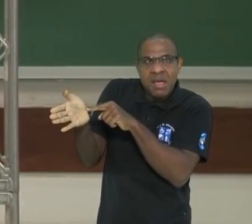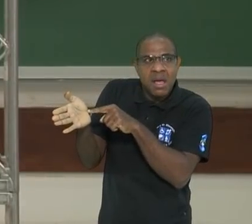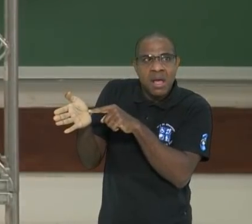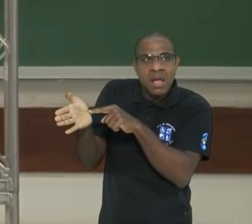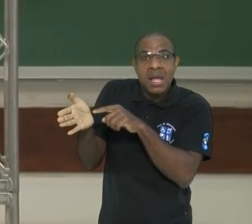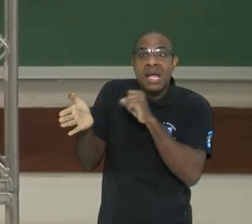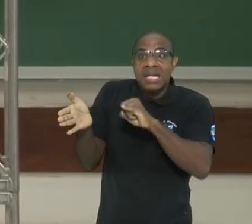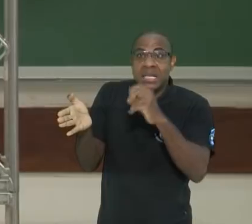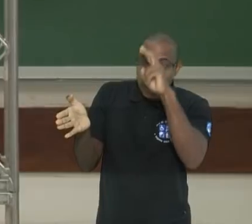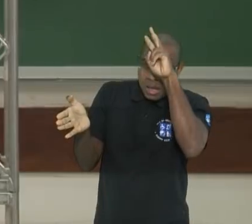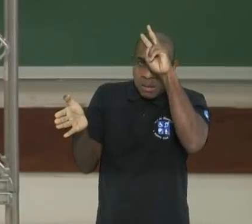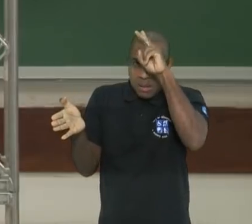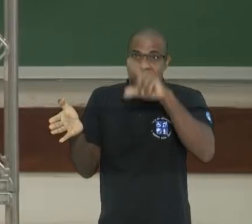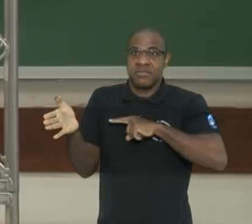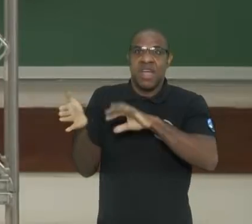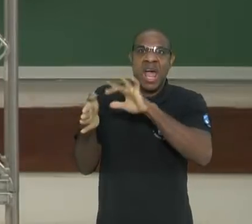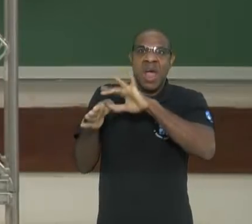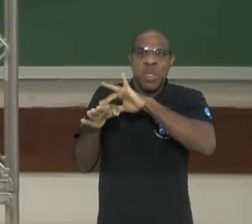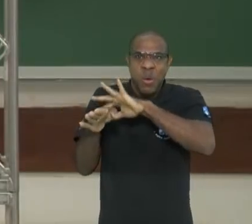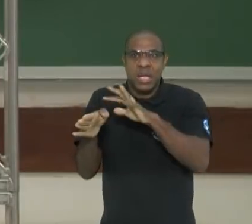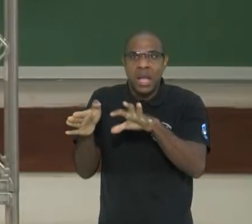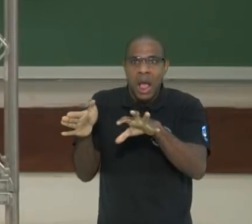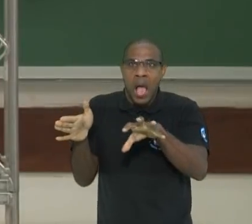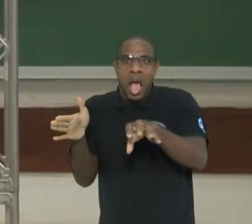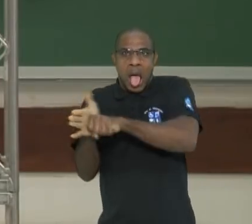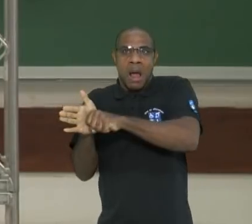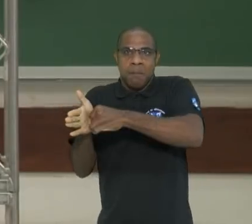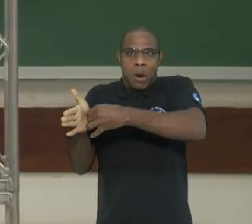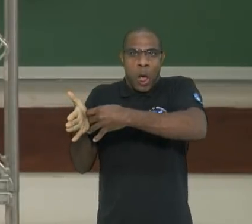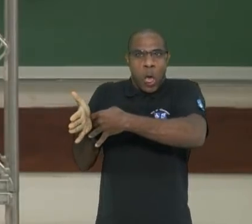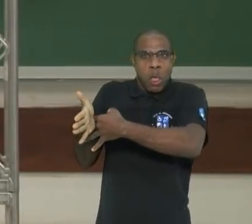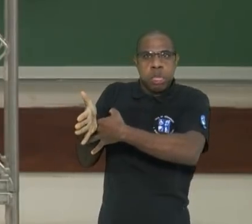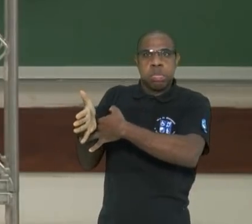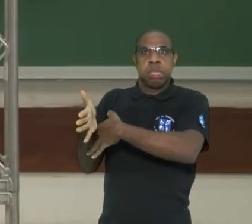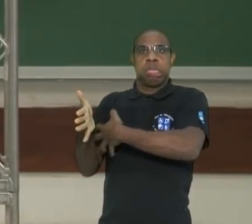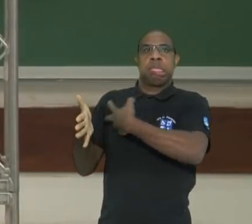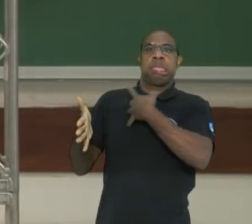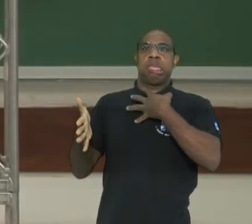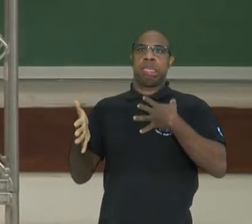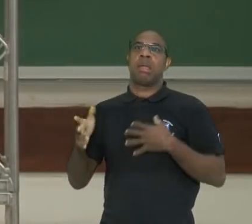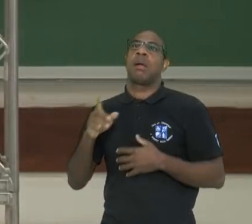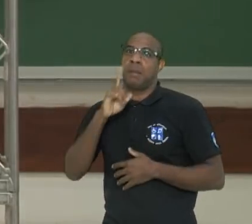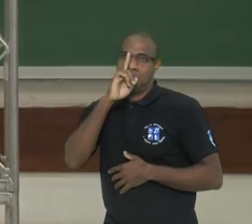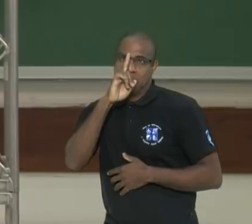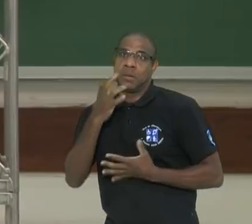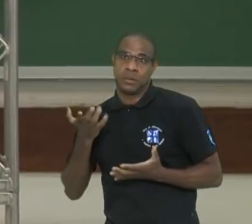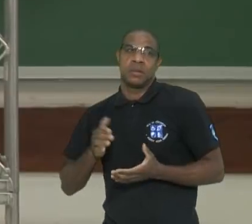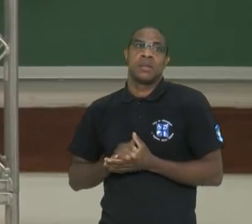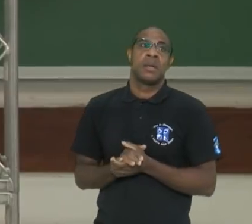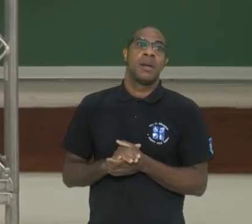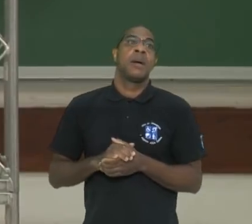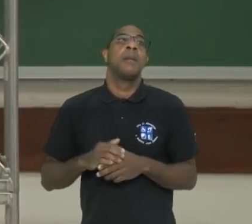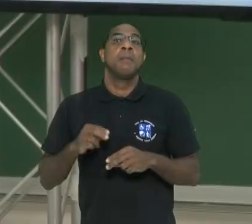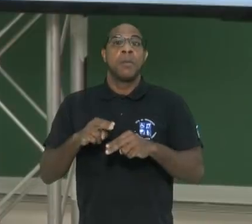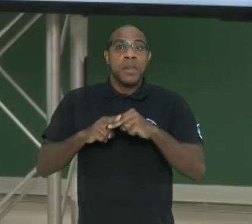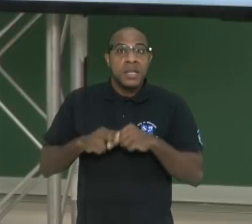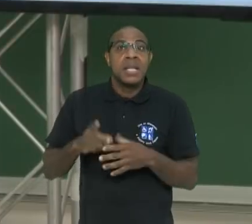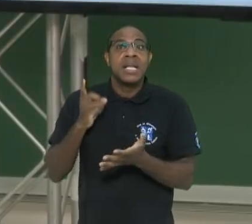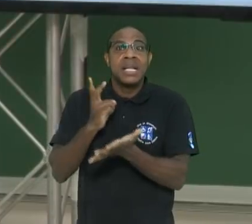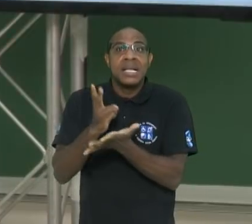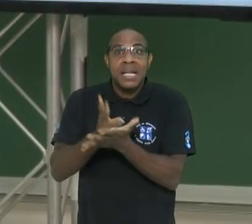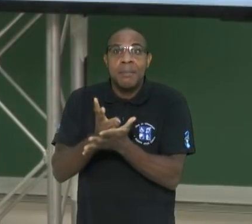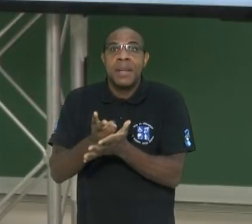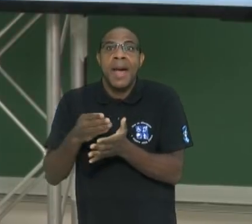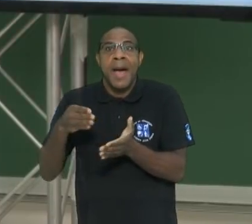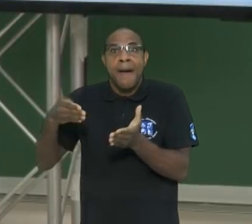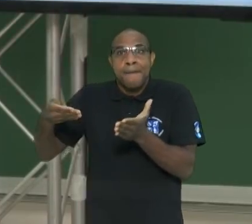estiver contaminado, você vai acabar pegando a doença de Chagas. Por isso, sempre ou matar